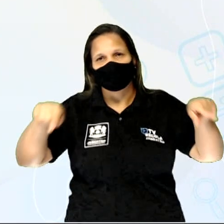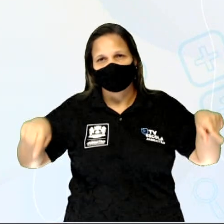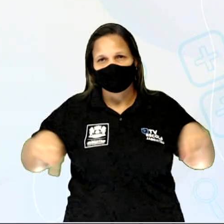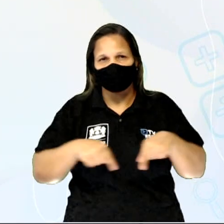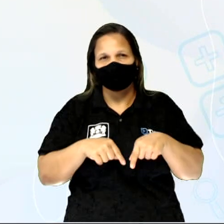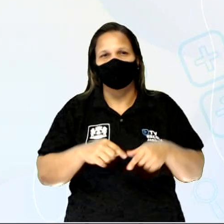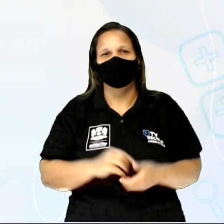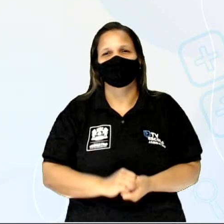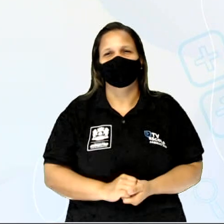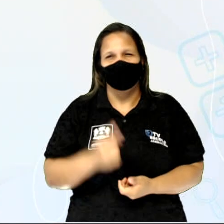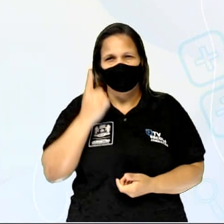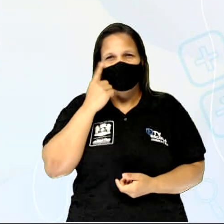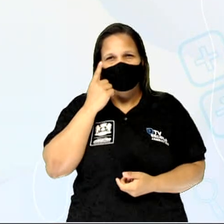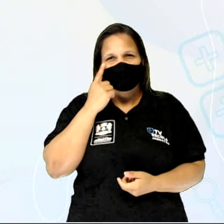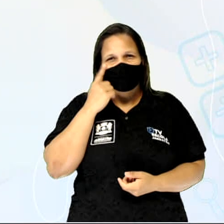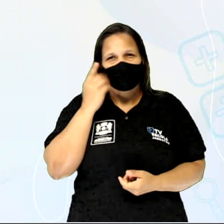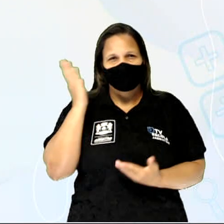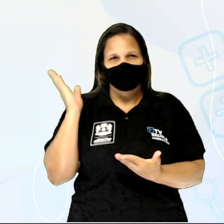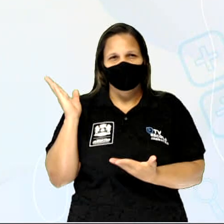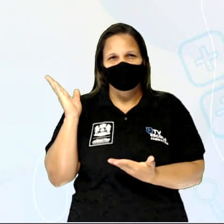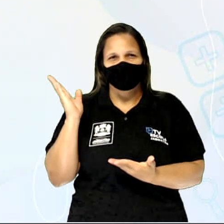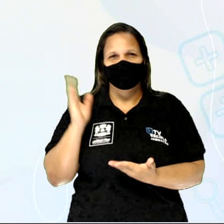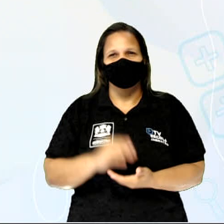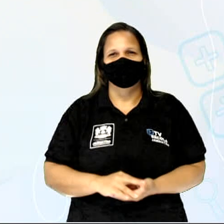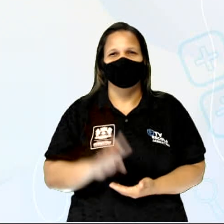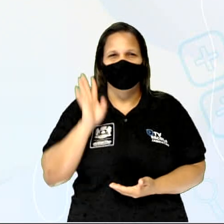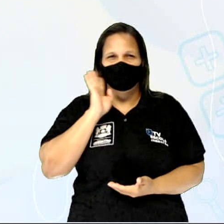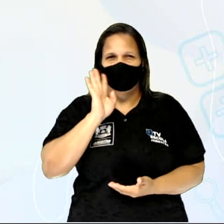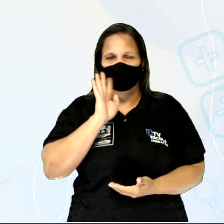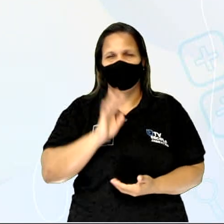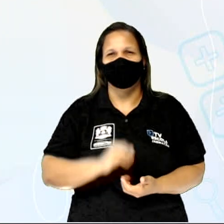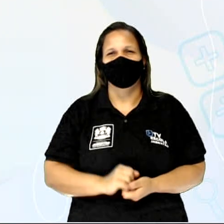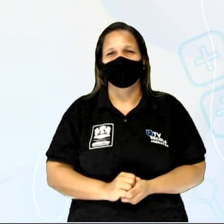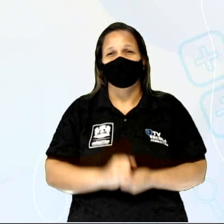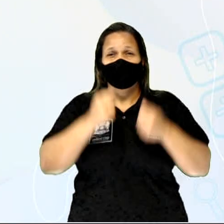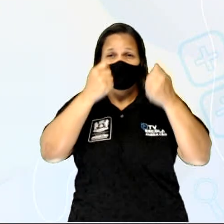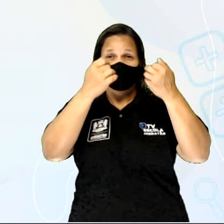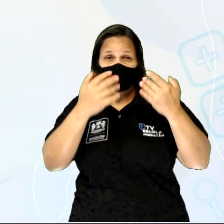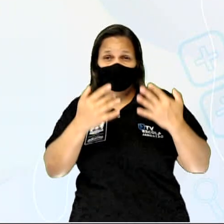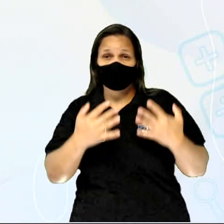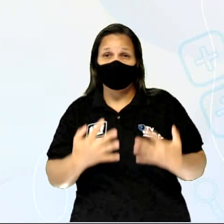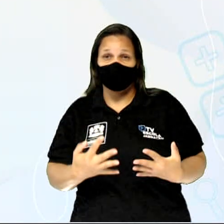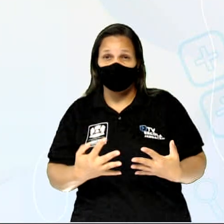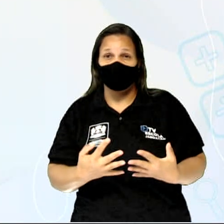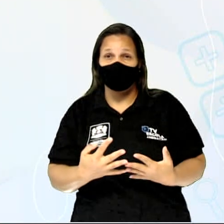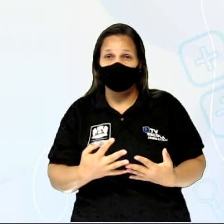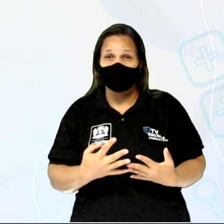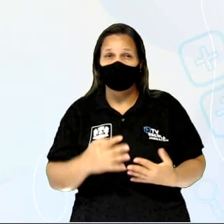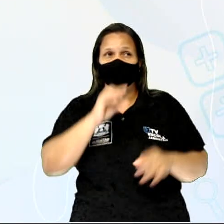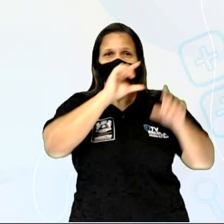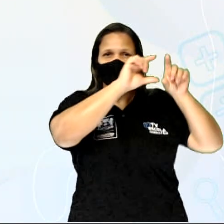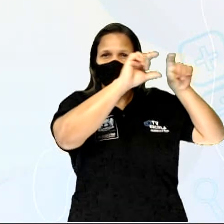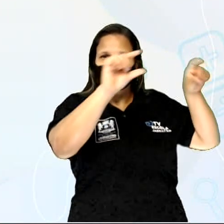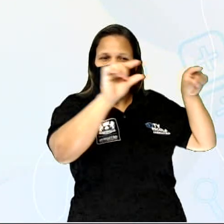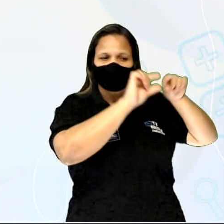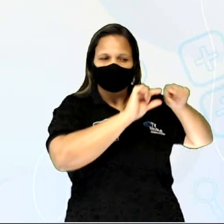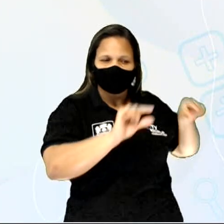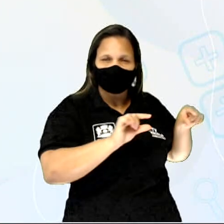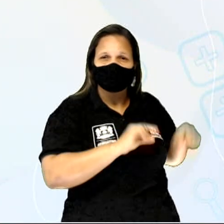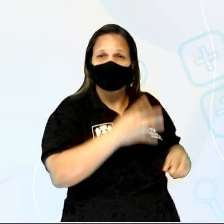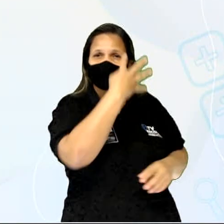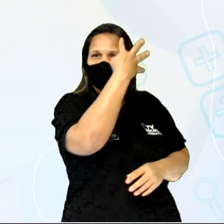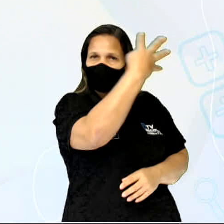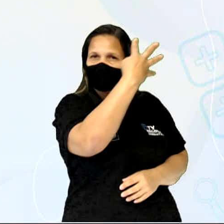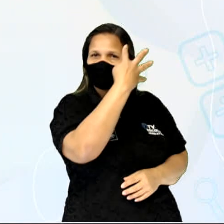motocicletas dele que legal ele explicou que colocou quatro brinquedos em cada uma das cinco